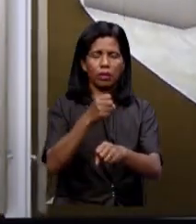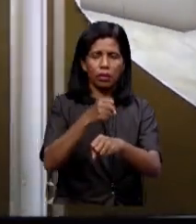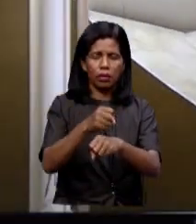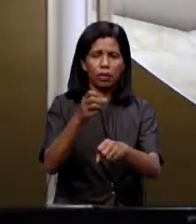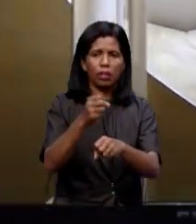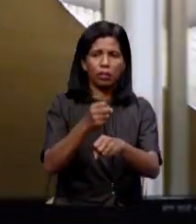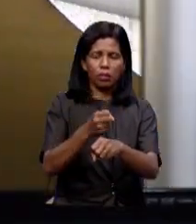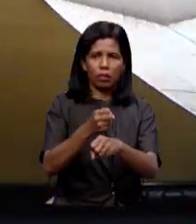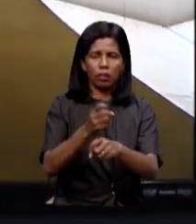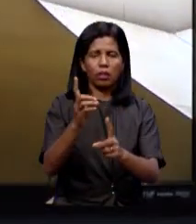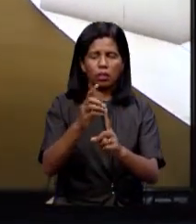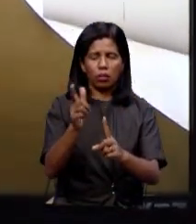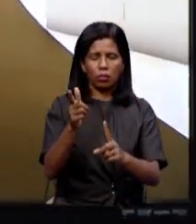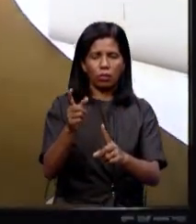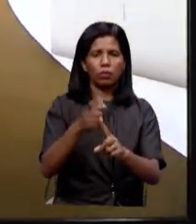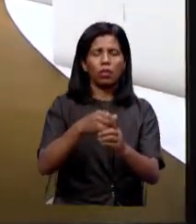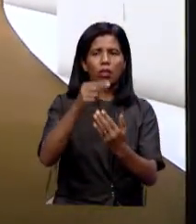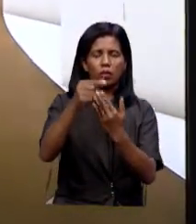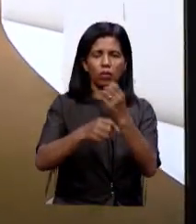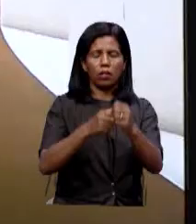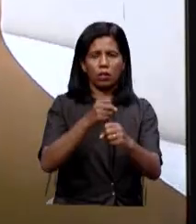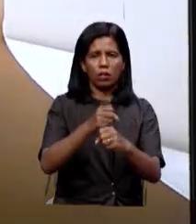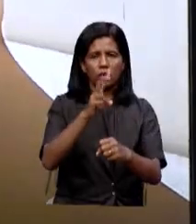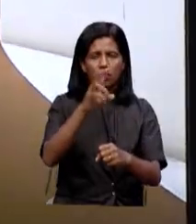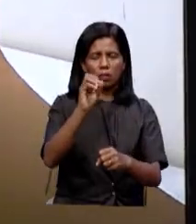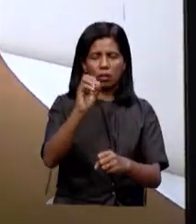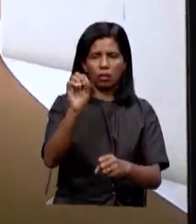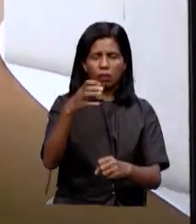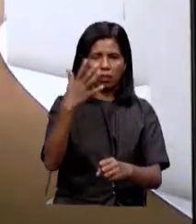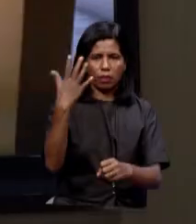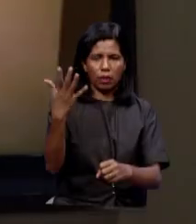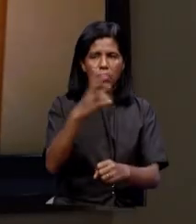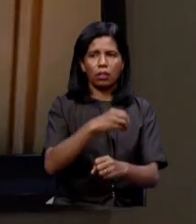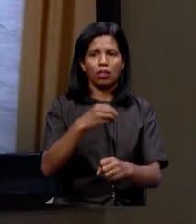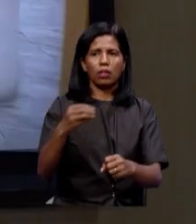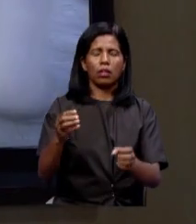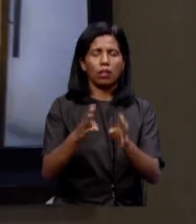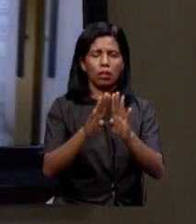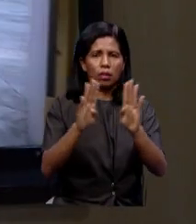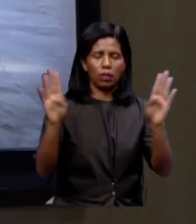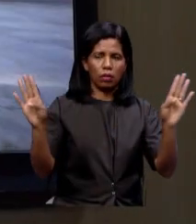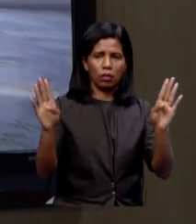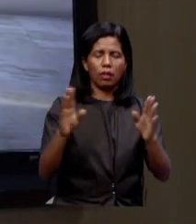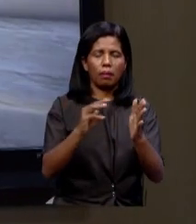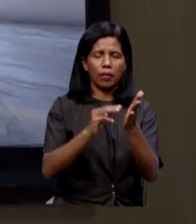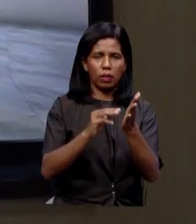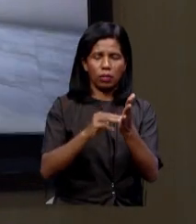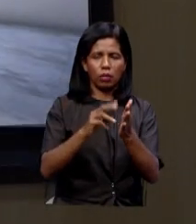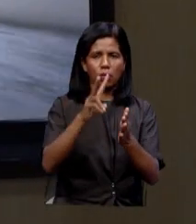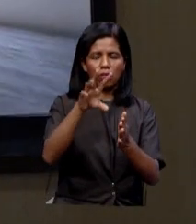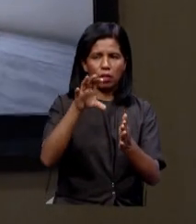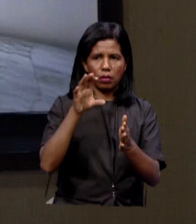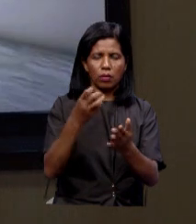né? Lança e alon Ruanulo, Fulan Augusto, Tinan Rio Rua Sanu Resen Lima, onde medida por volta metro Rio Rua Resen, o